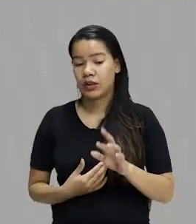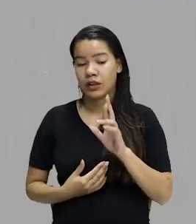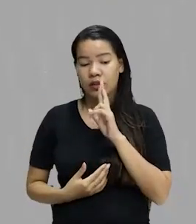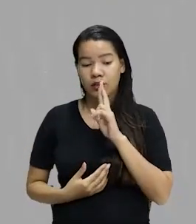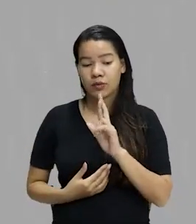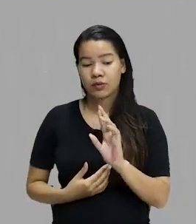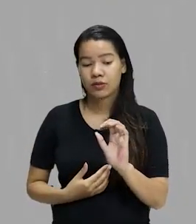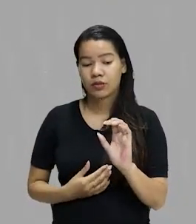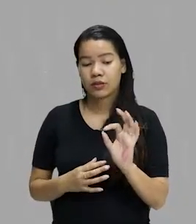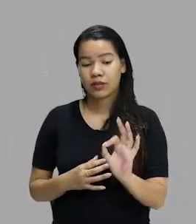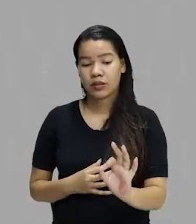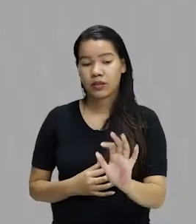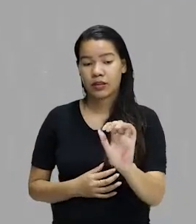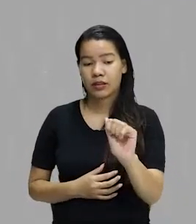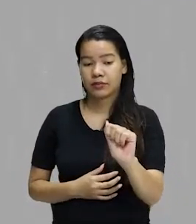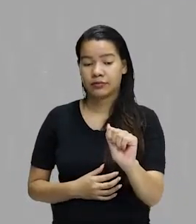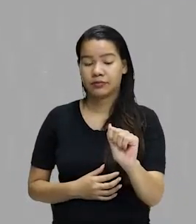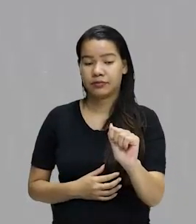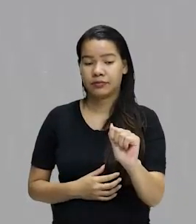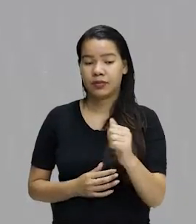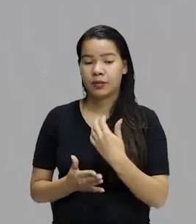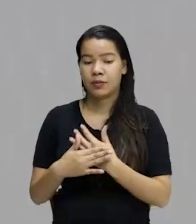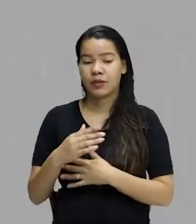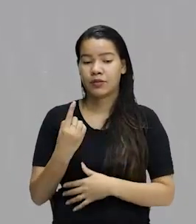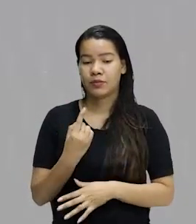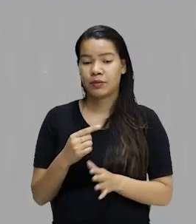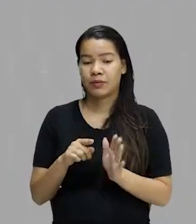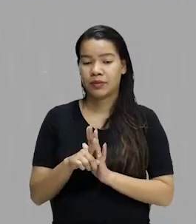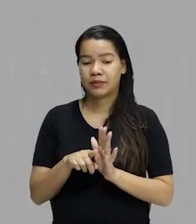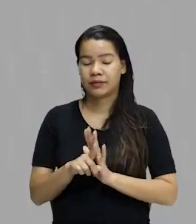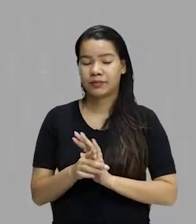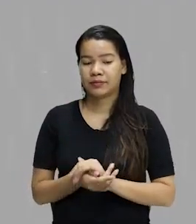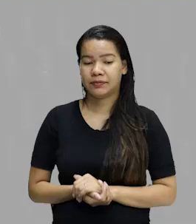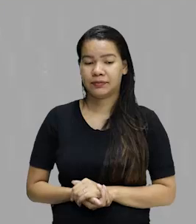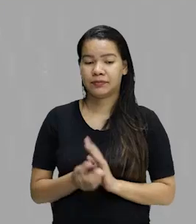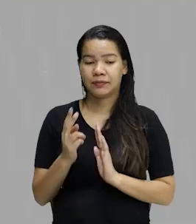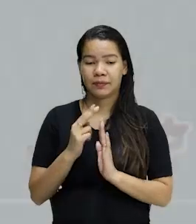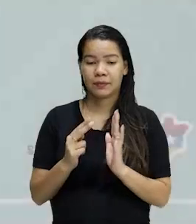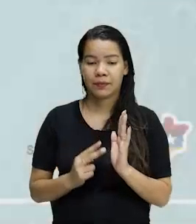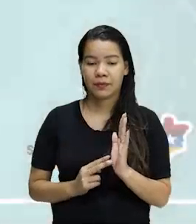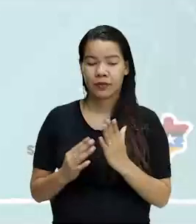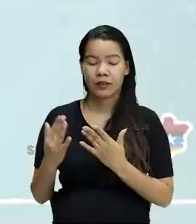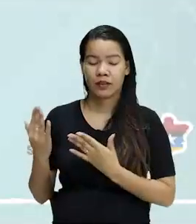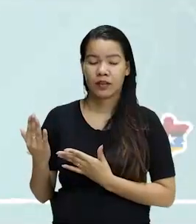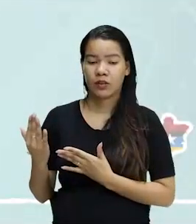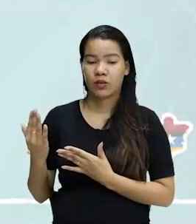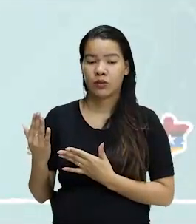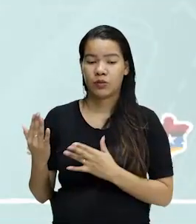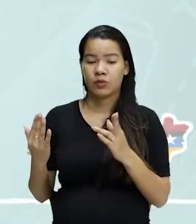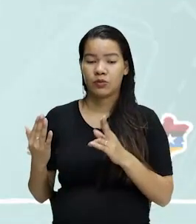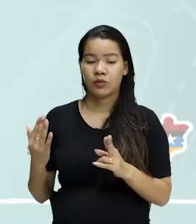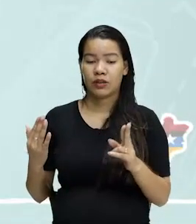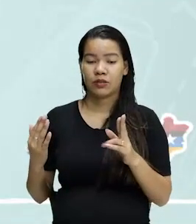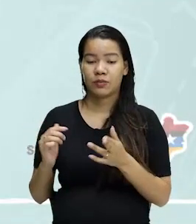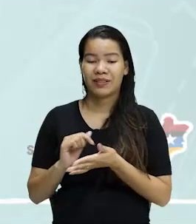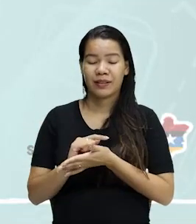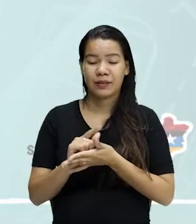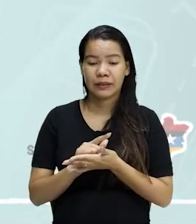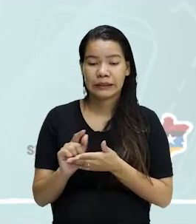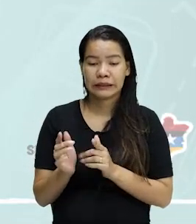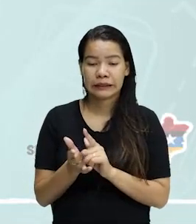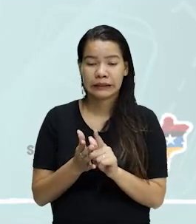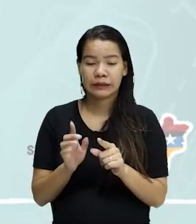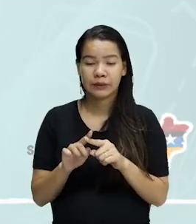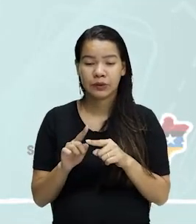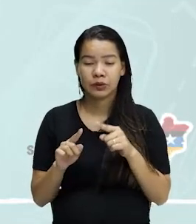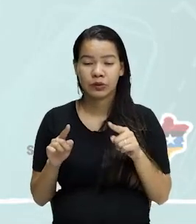Show, né? Então, vamos lá. Mais uma questãozinha. Produtos de limpeza indevidamente